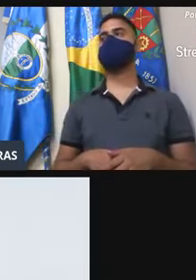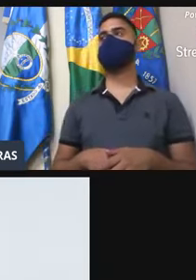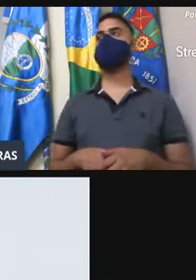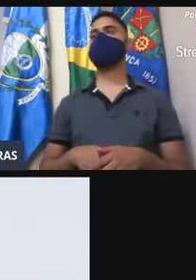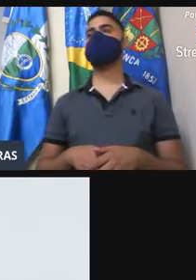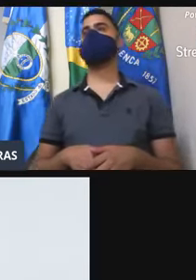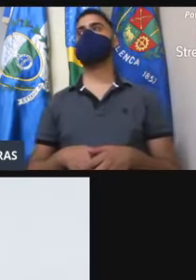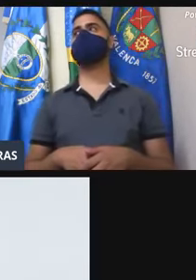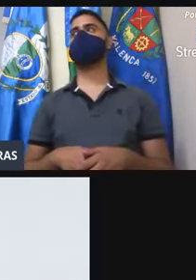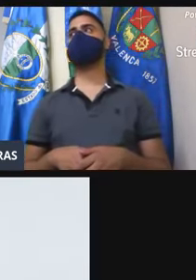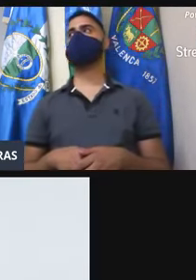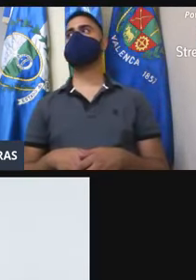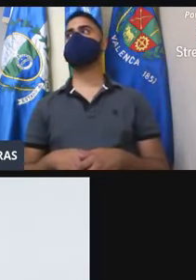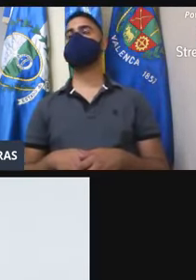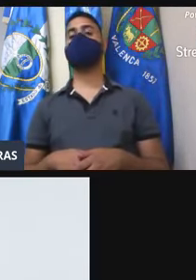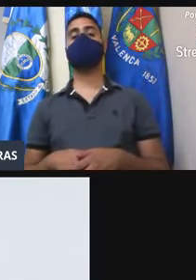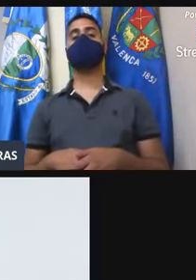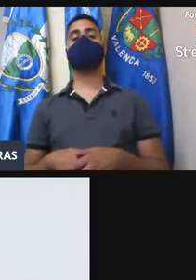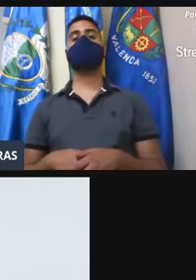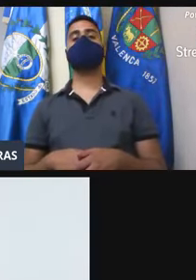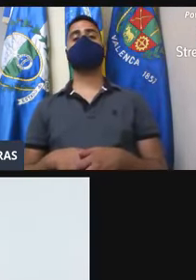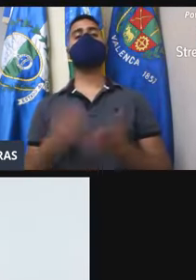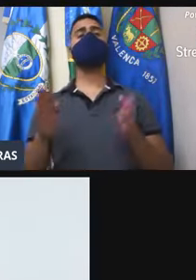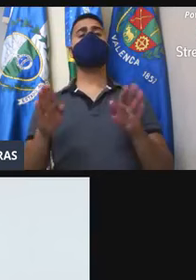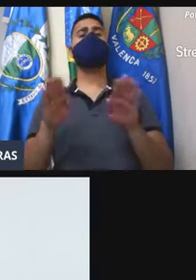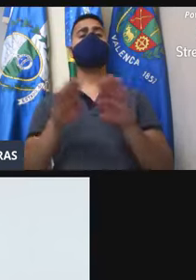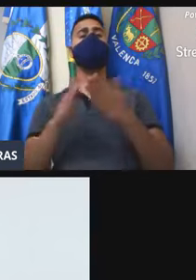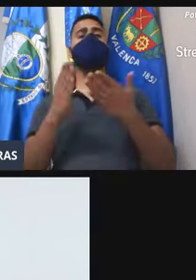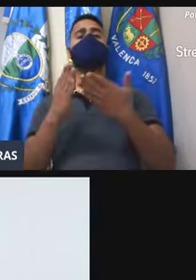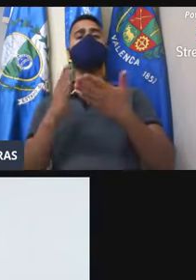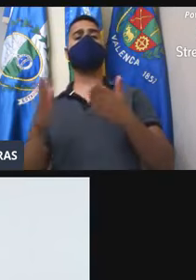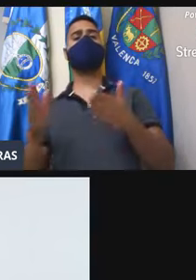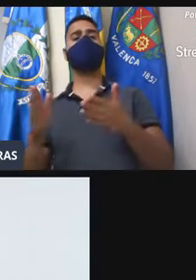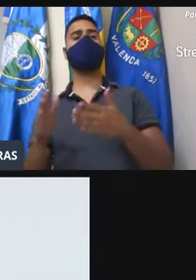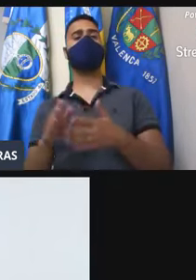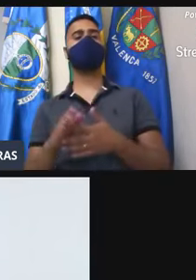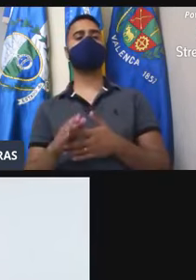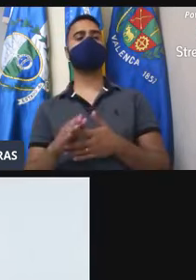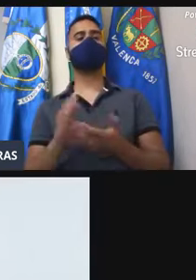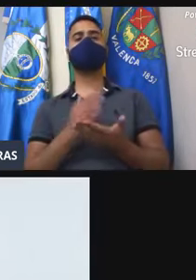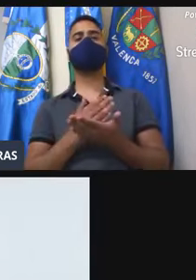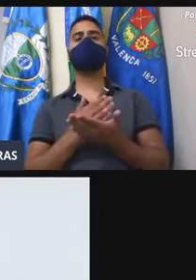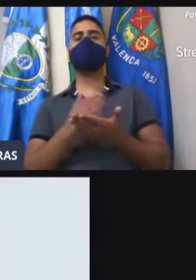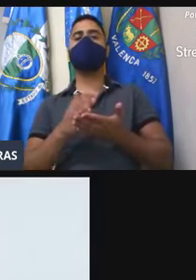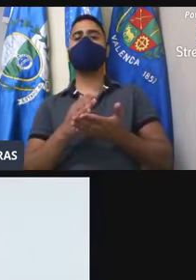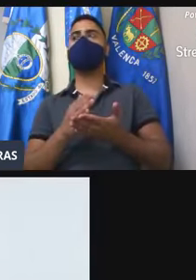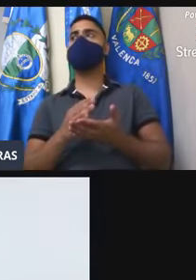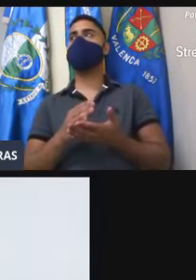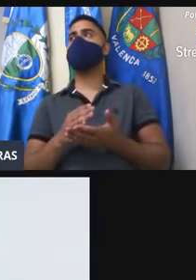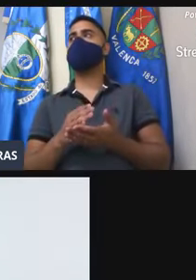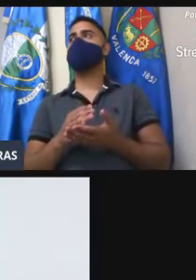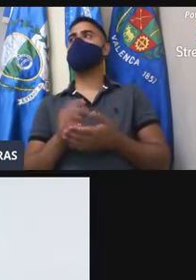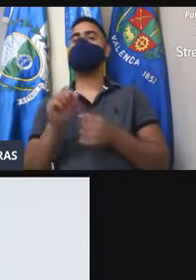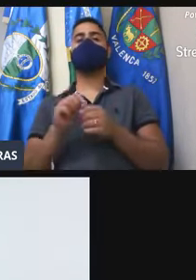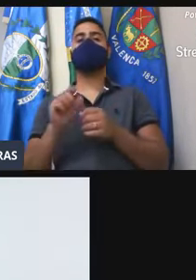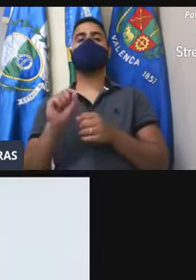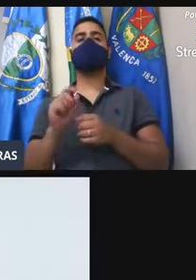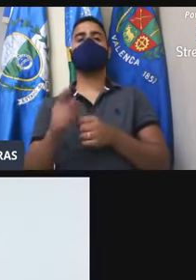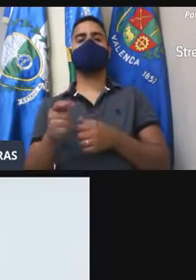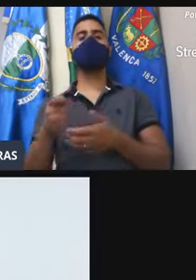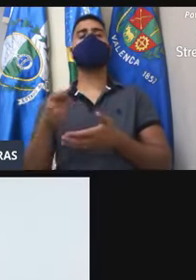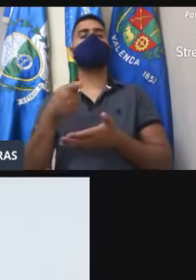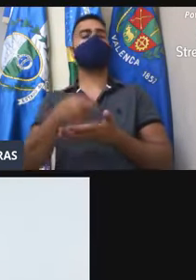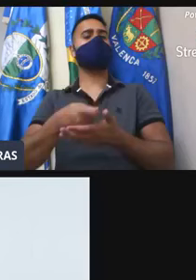barreira, e a barreira terminou justamente quando iniciou a reserva. Então, ela custeou, o